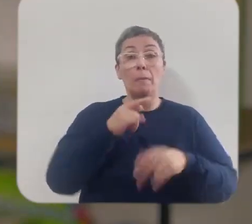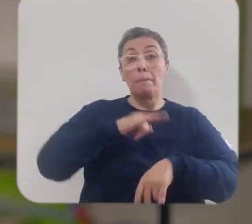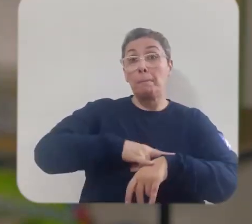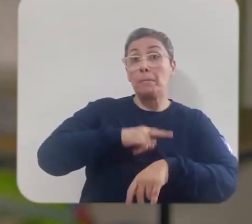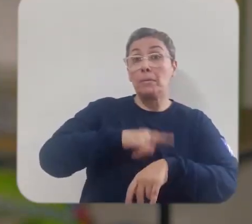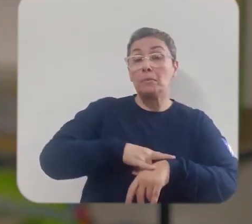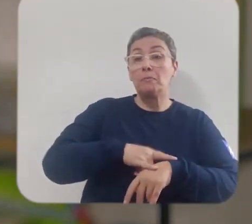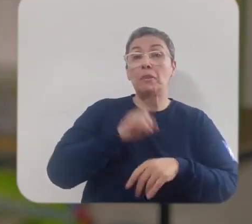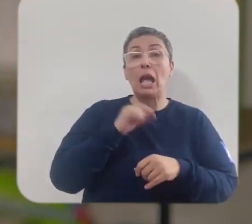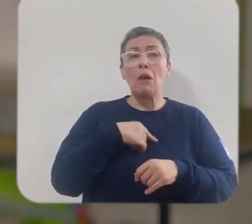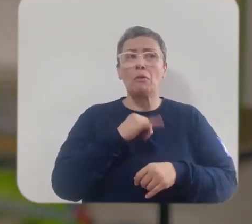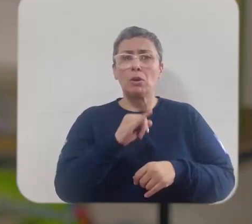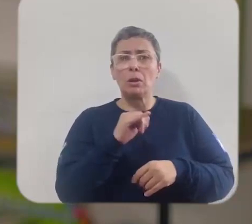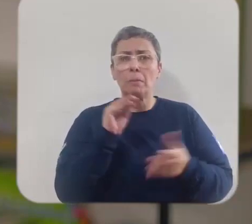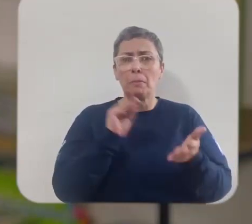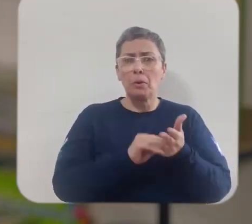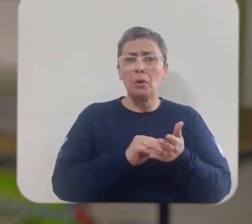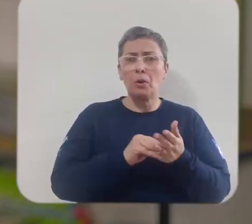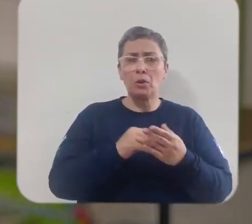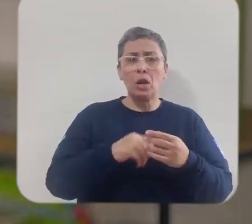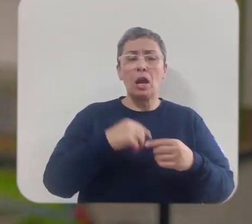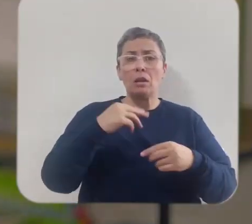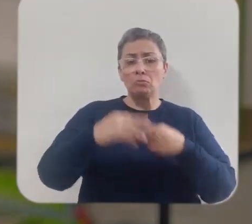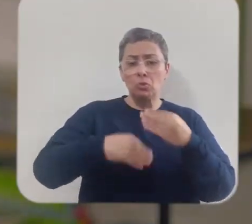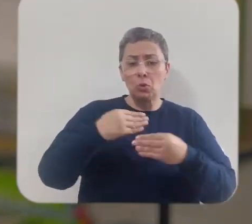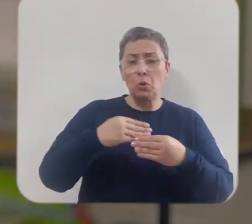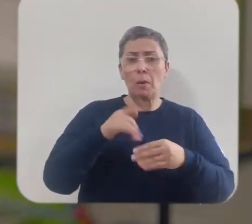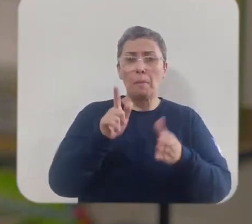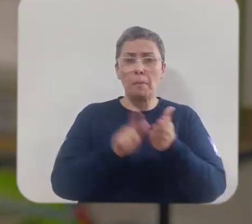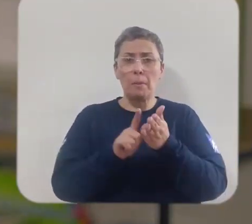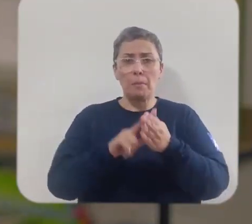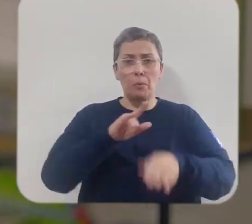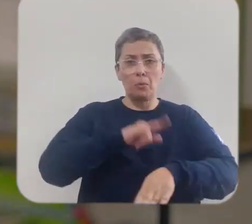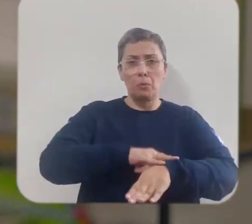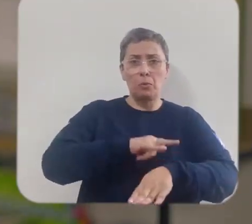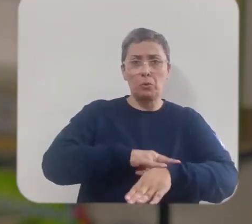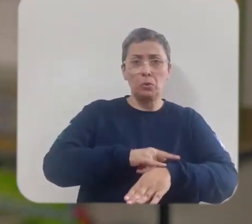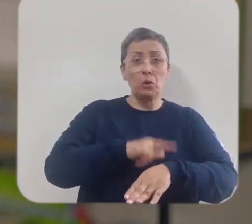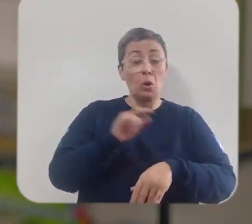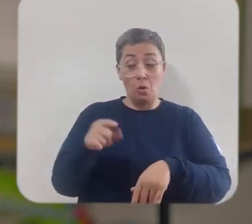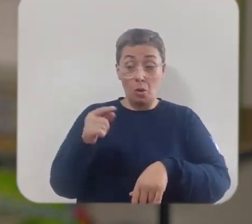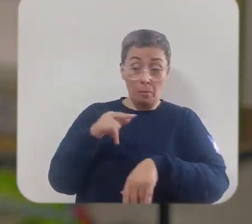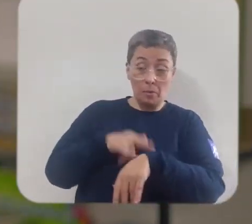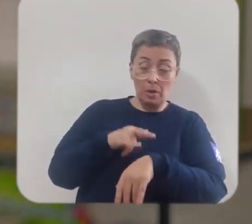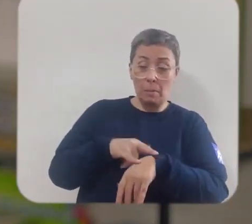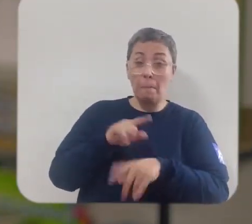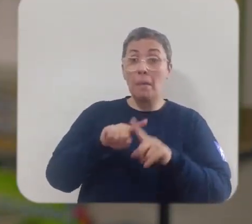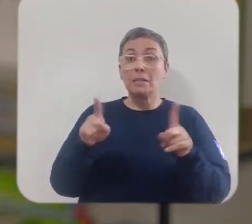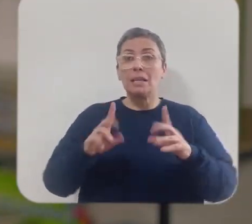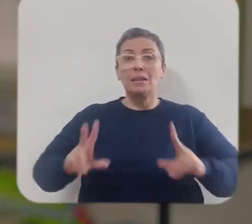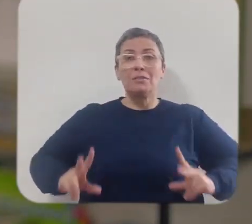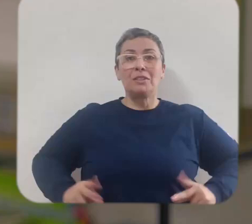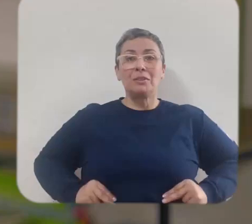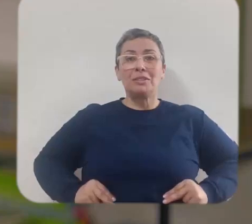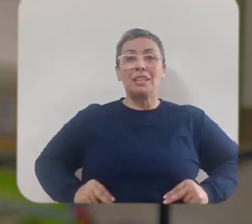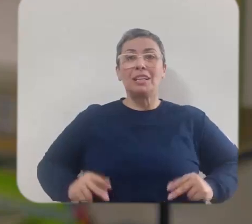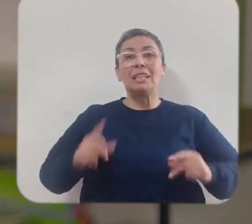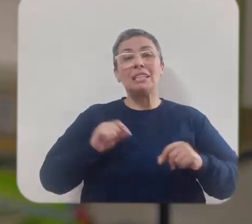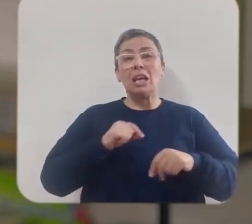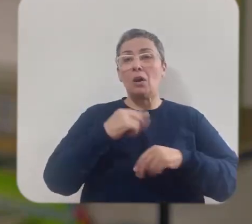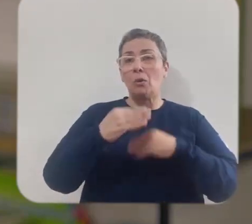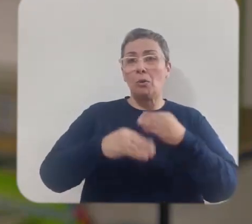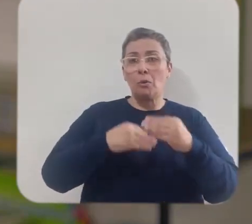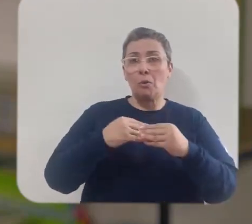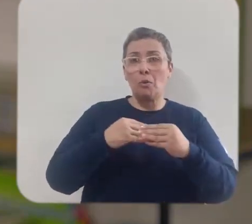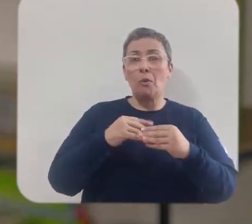como banheiro. Aí eu vou colocar um rolo de papel higiênico e vou dizer para ele, o banheiro, só que ele usa fralda. Então o